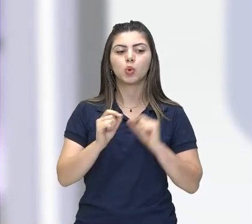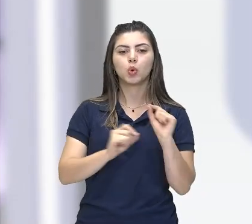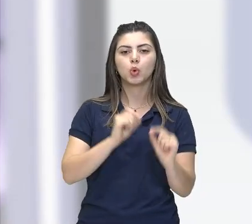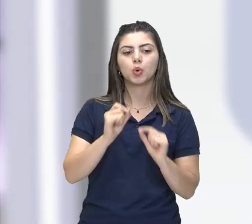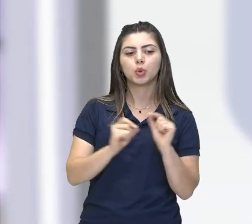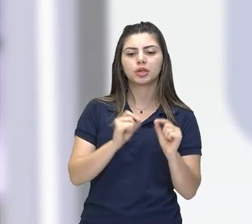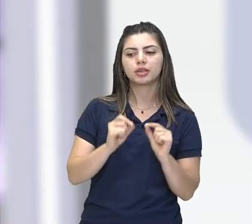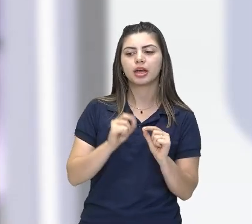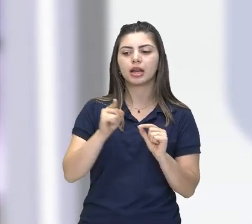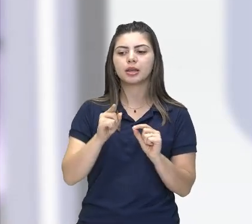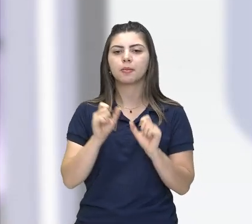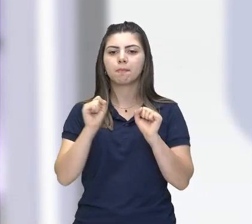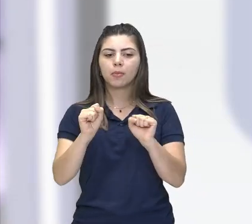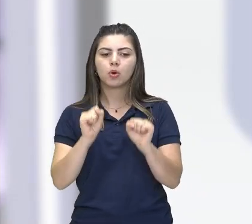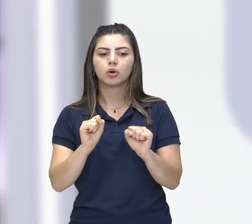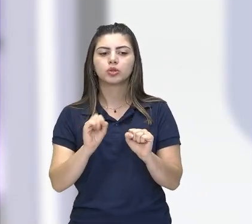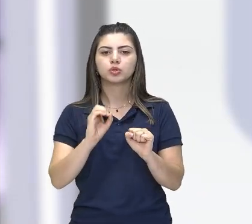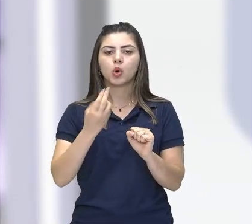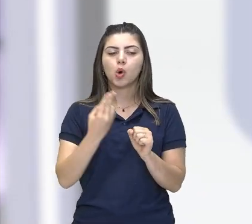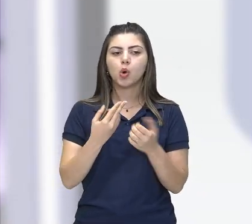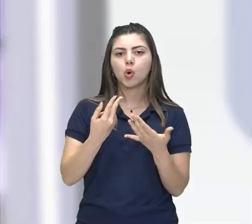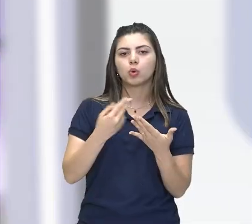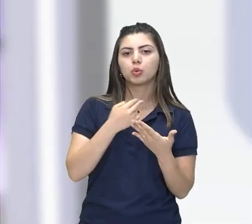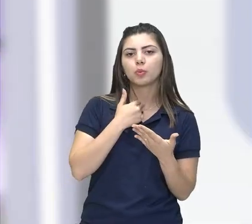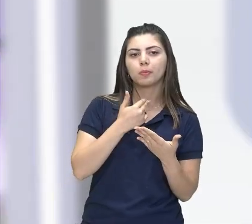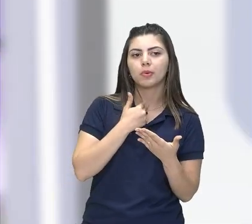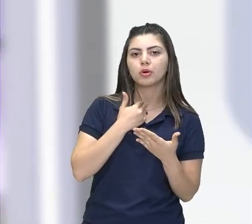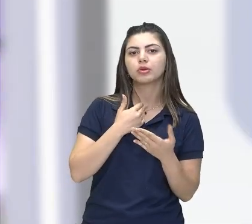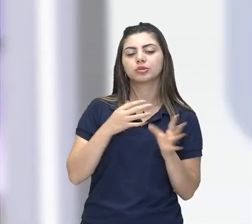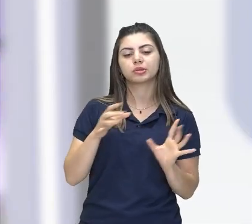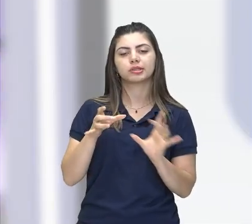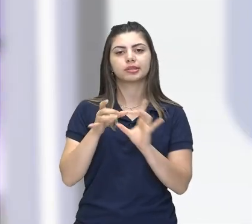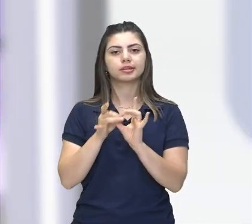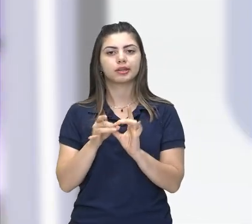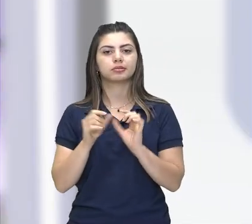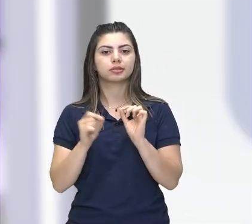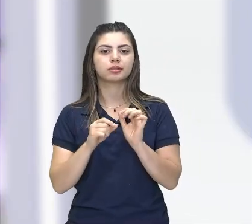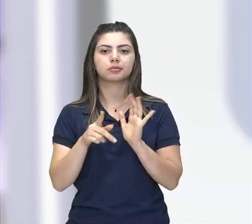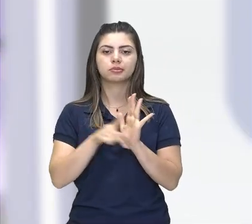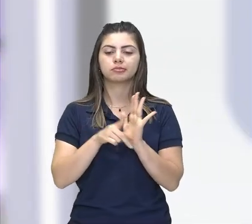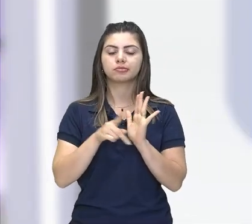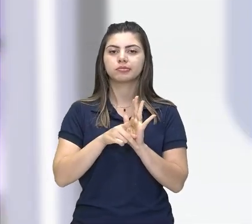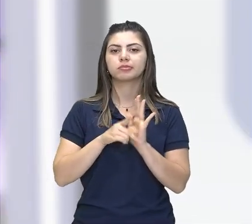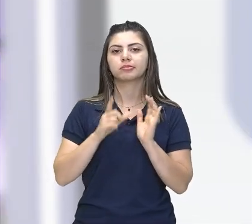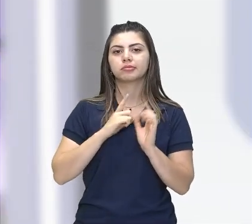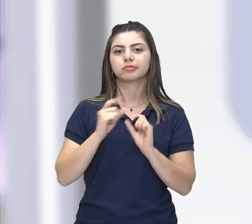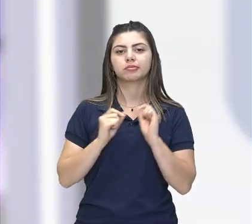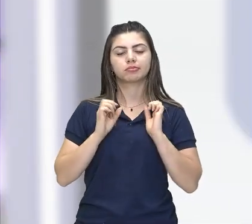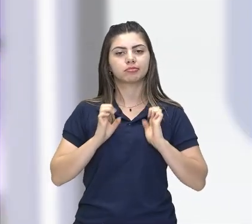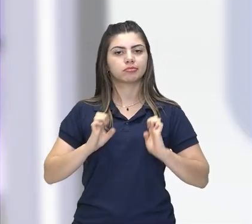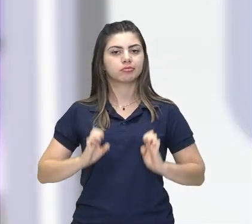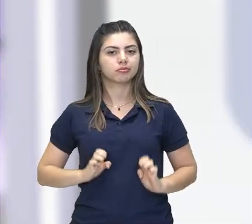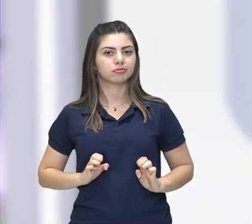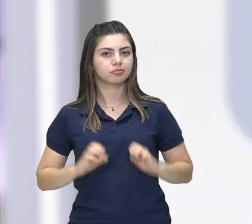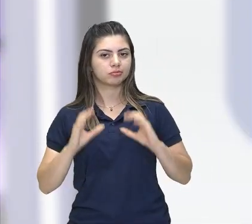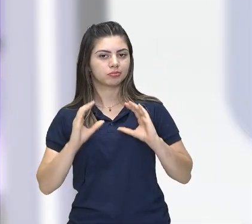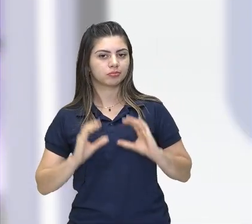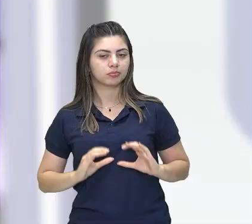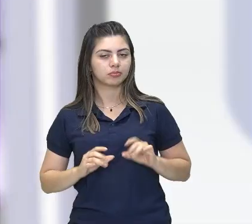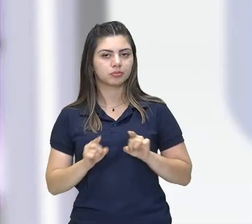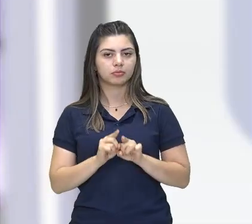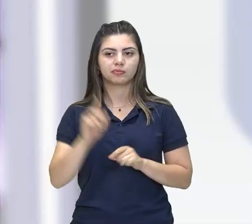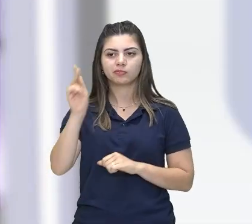que não fazer, juntamente com os princípios éticos e morais. A história daquele grupo religioso desde